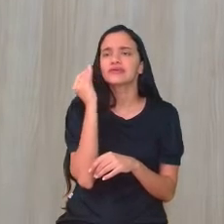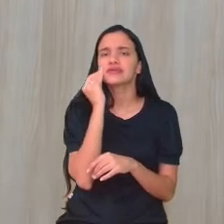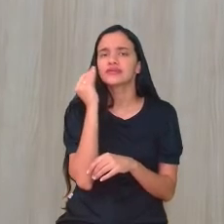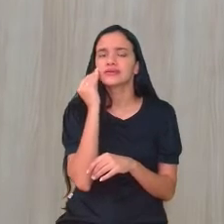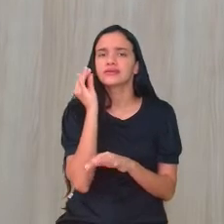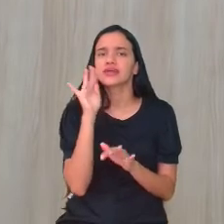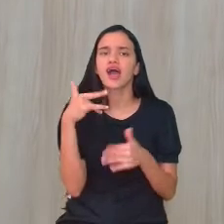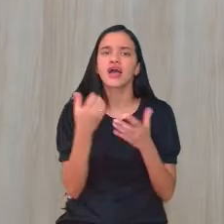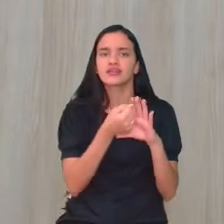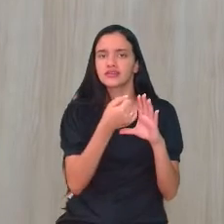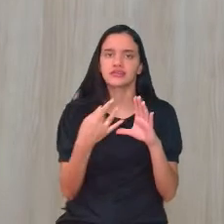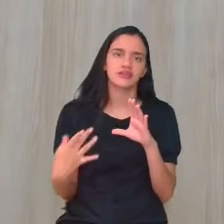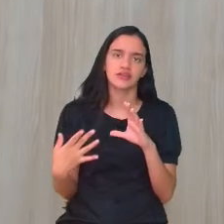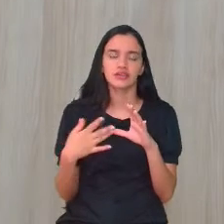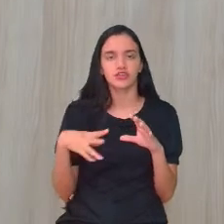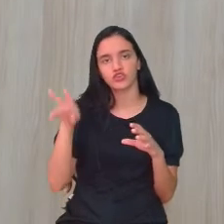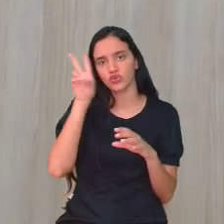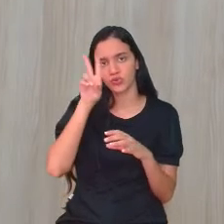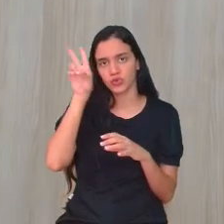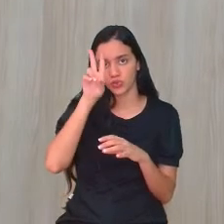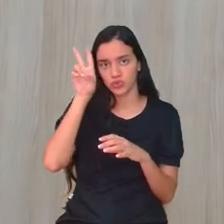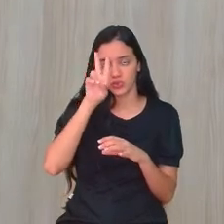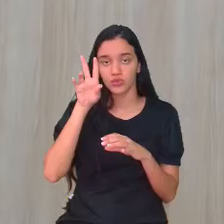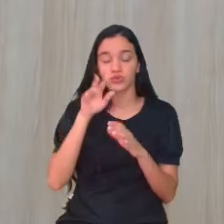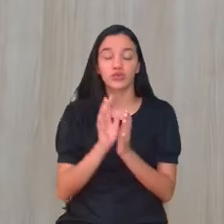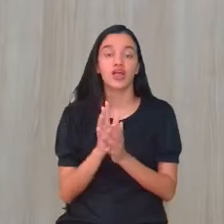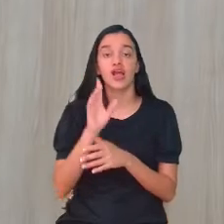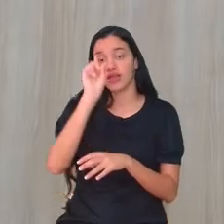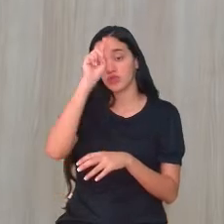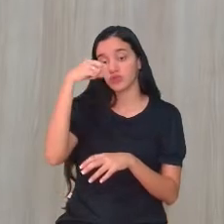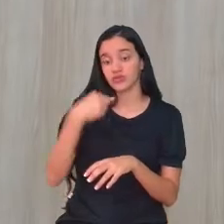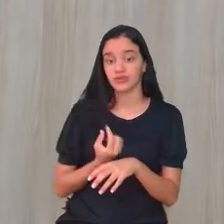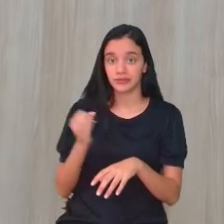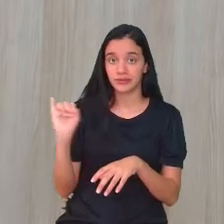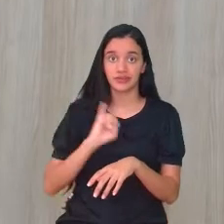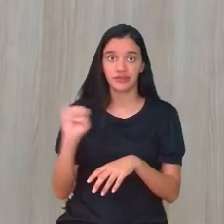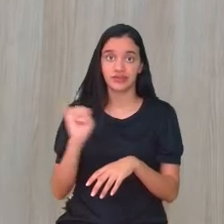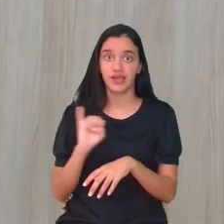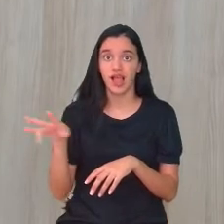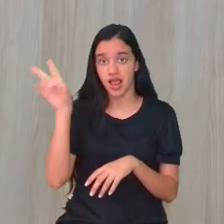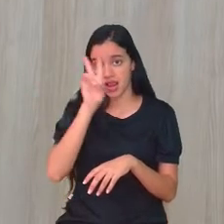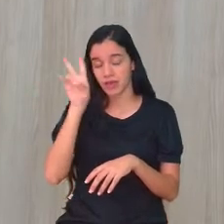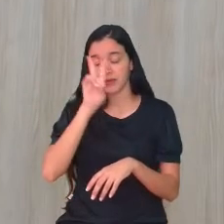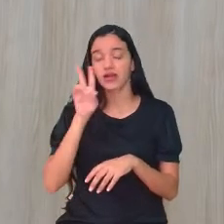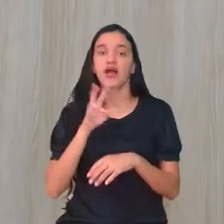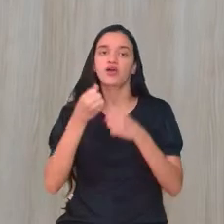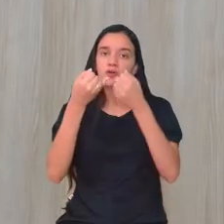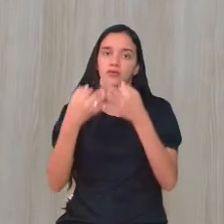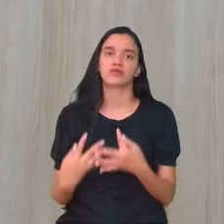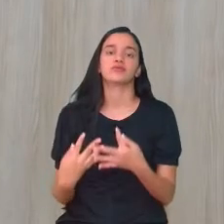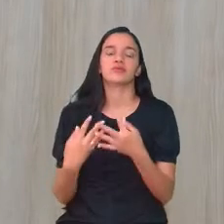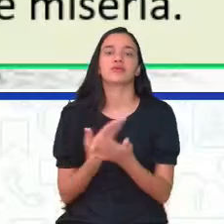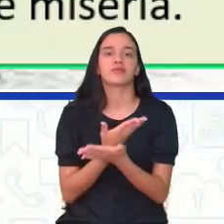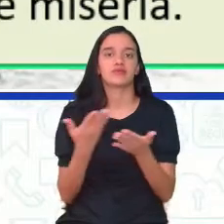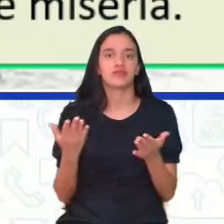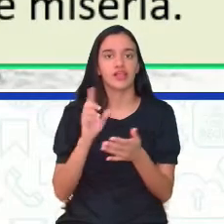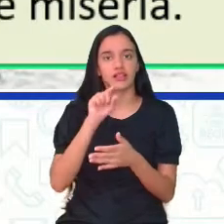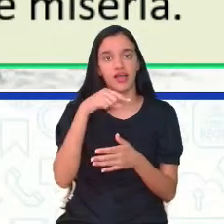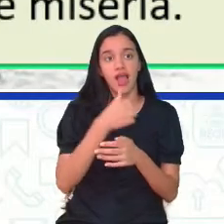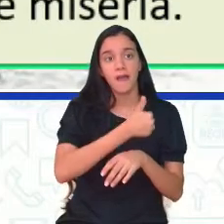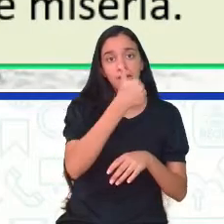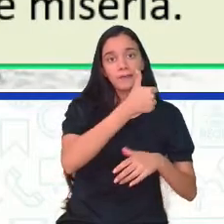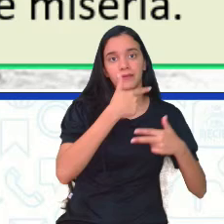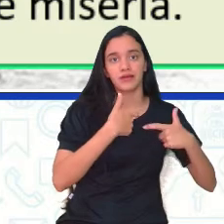as características, a história e características do fascismo italiano. Lembrar, né, como eu já disse para vocês, após a Primeira